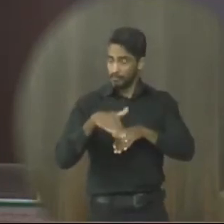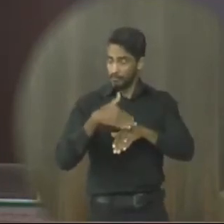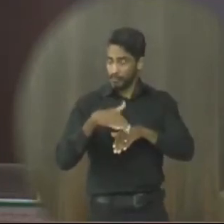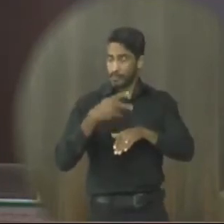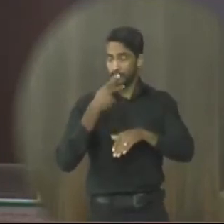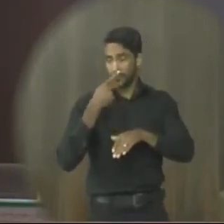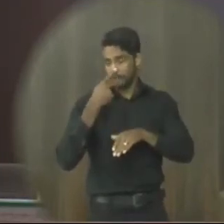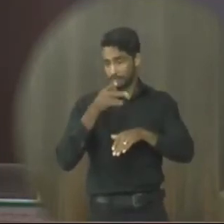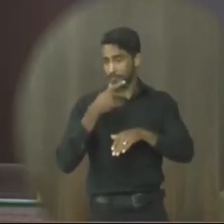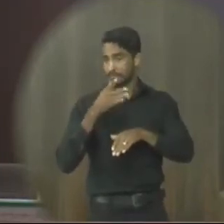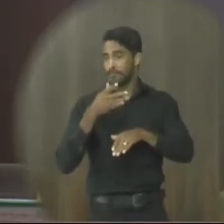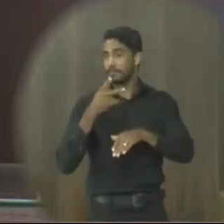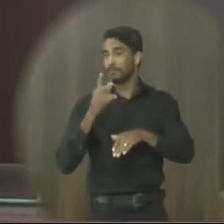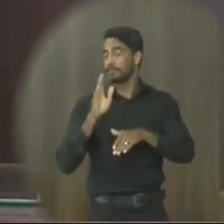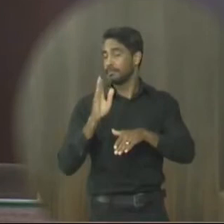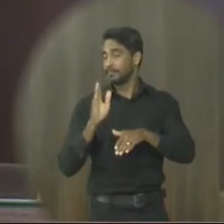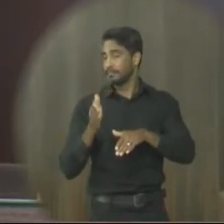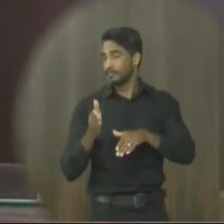supracitada, que se